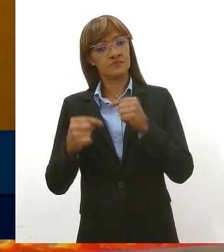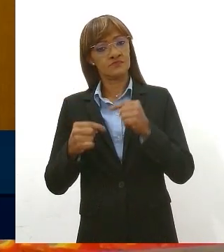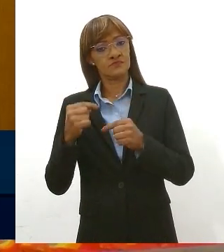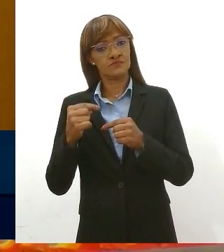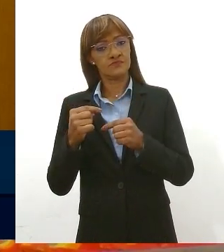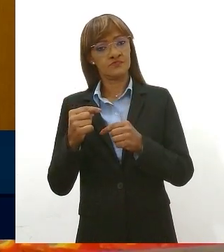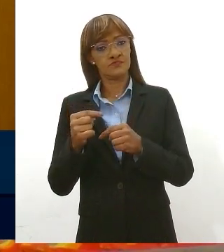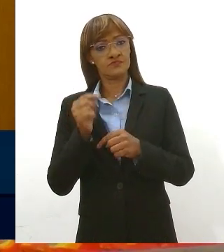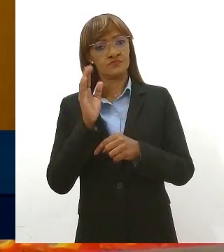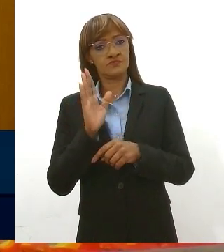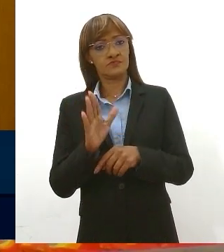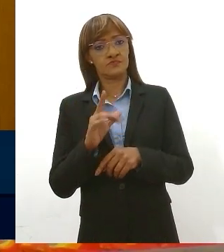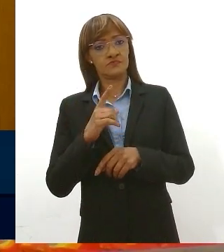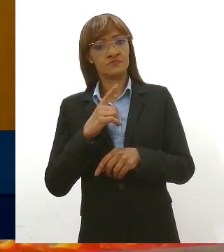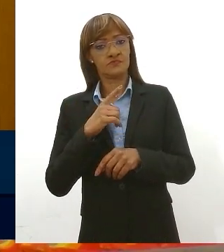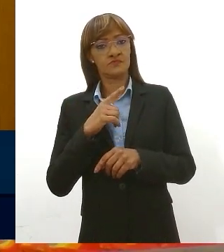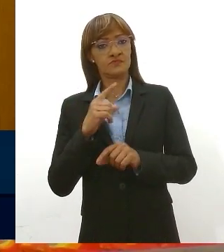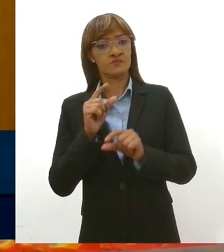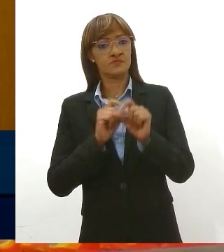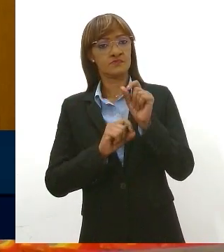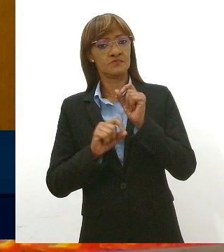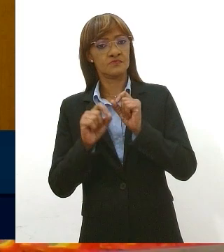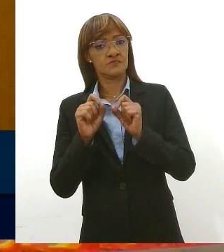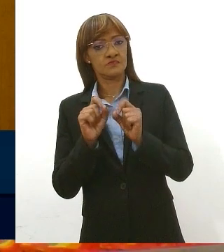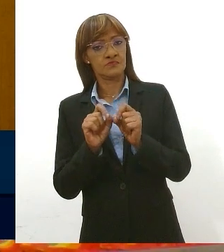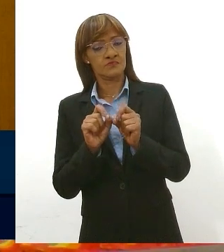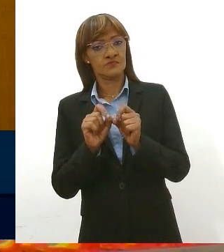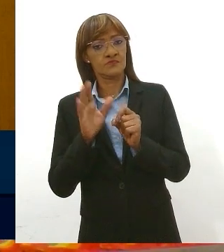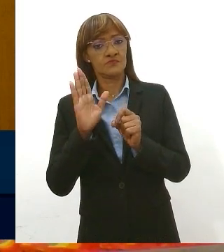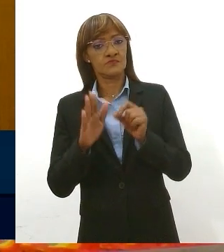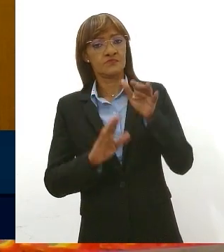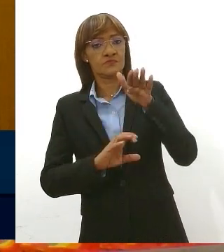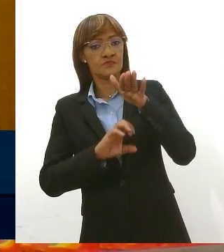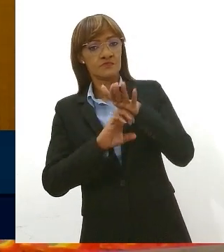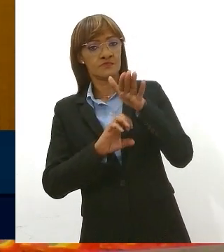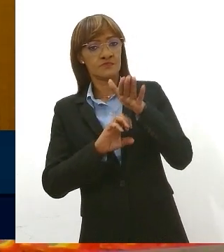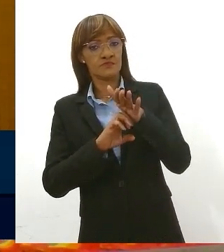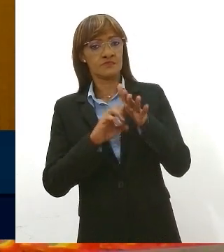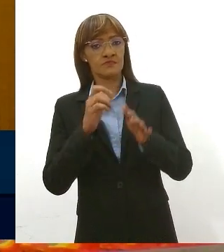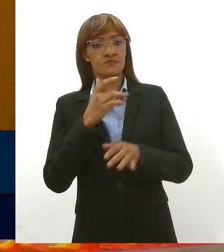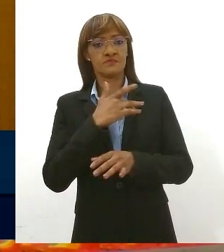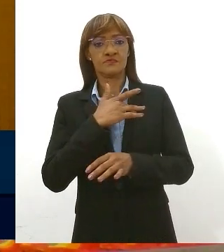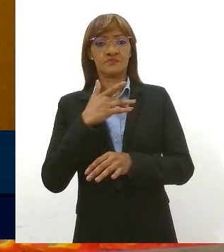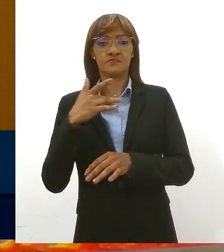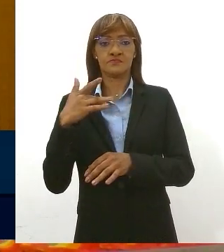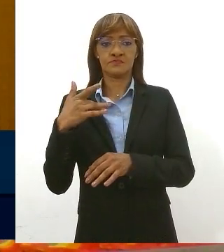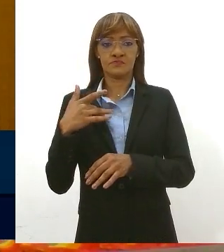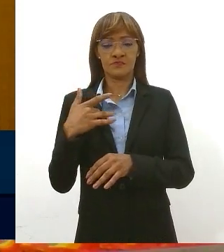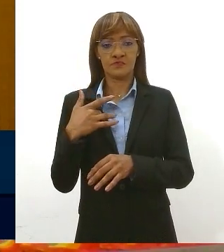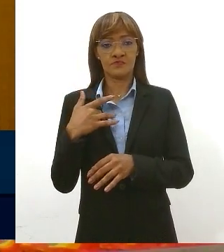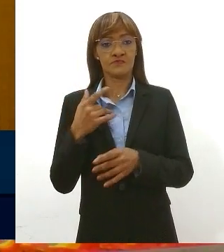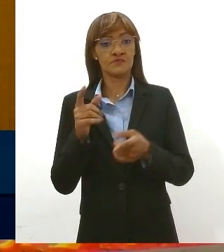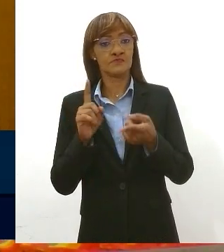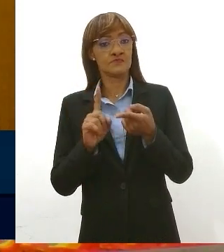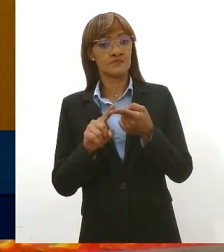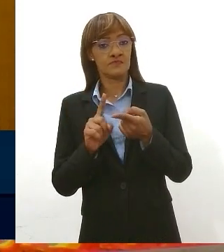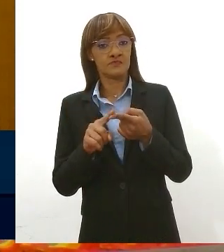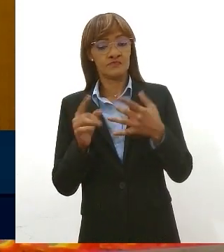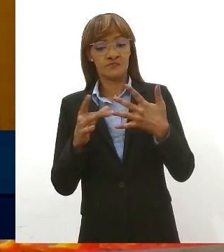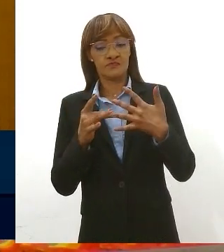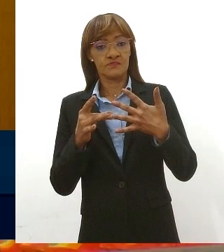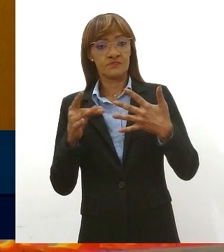setor empresarial para a saúde pública e fiz questão de destacar as falas